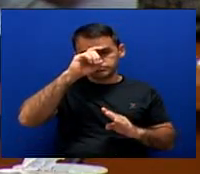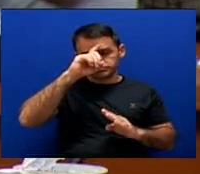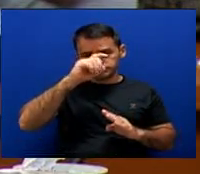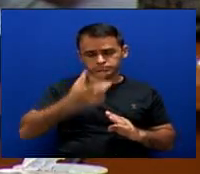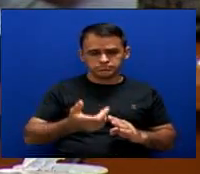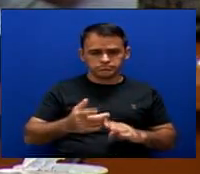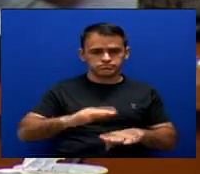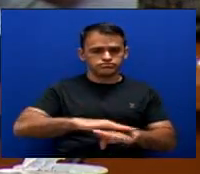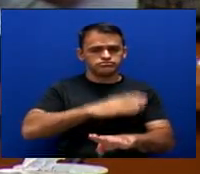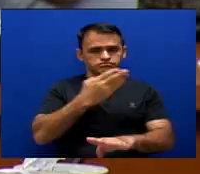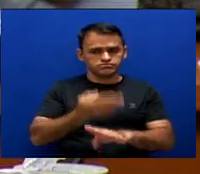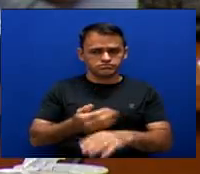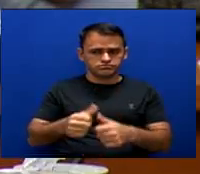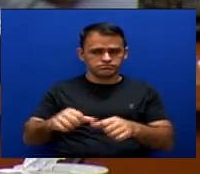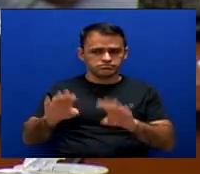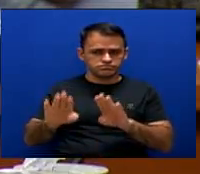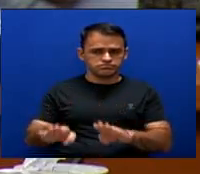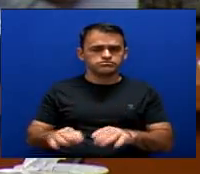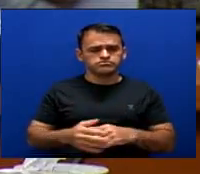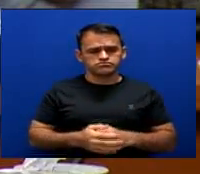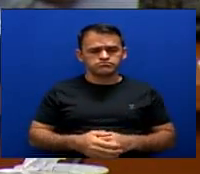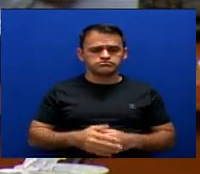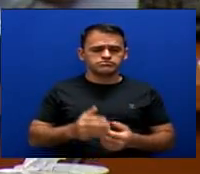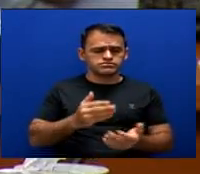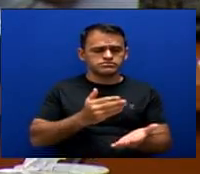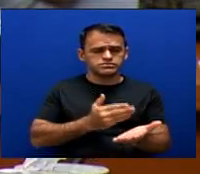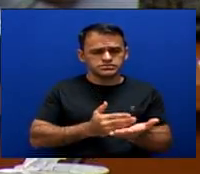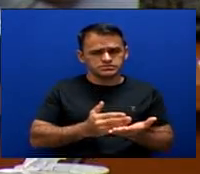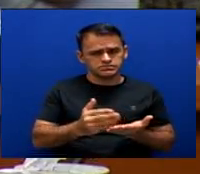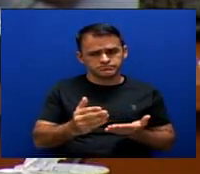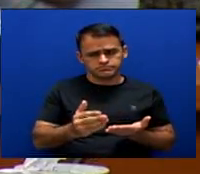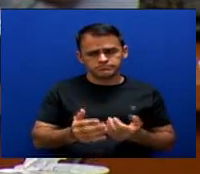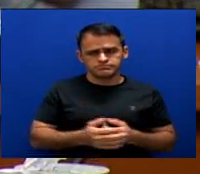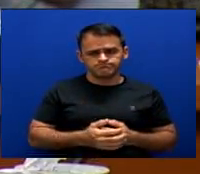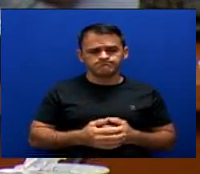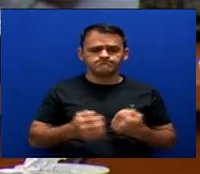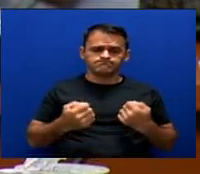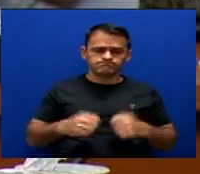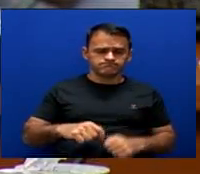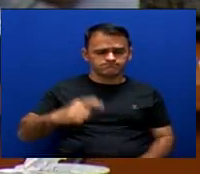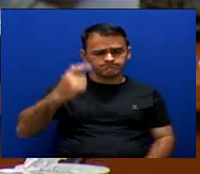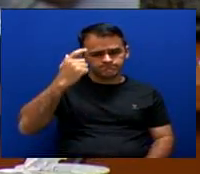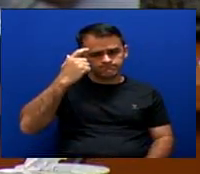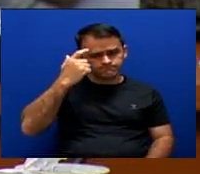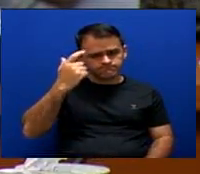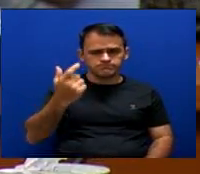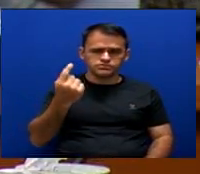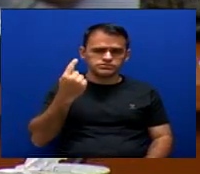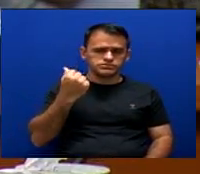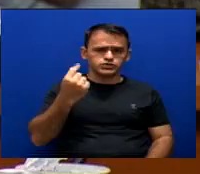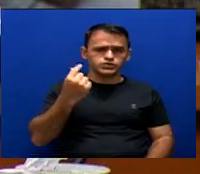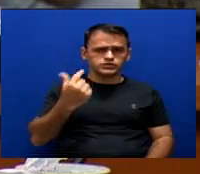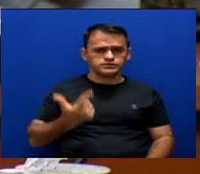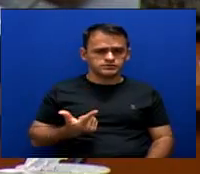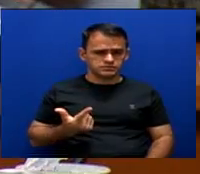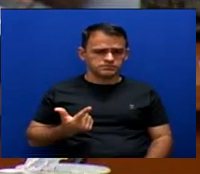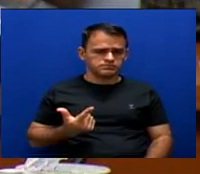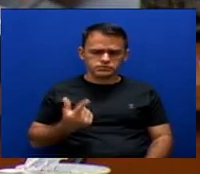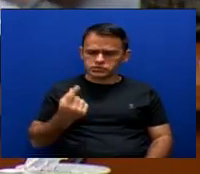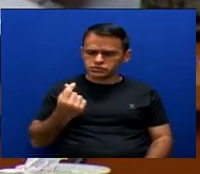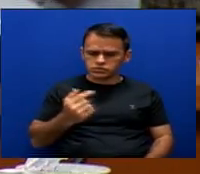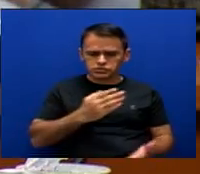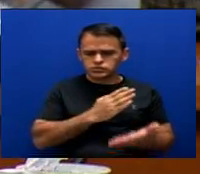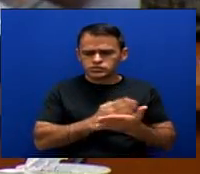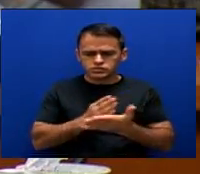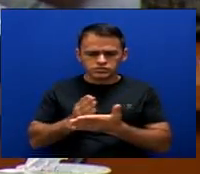na enfermaria então a gente está engatinhando eu acho que o momento é pensar no financeiro né pra gente tem assim esse final